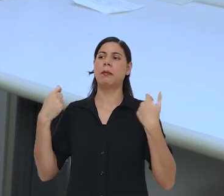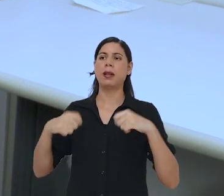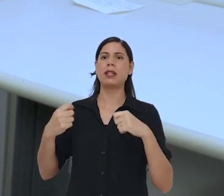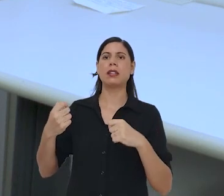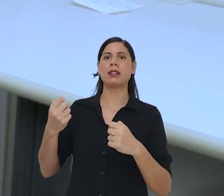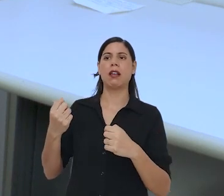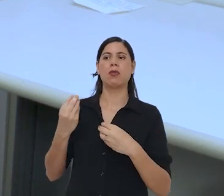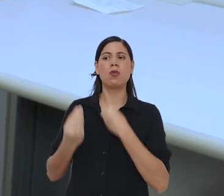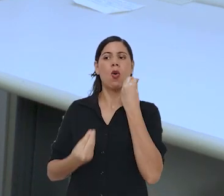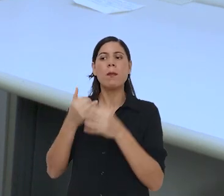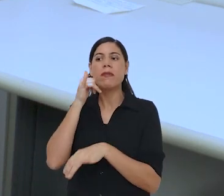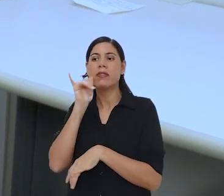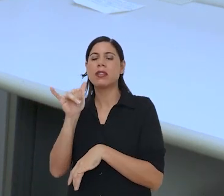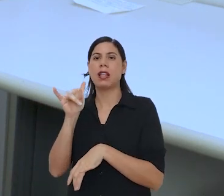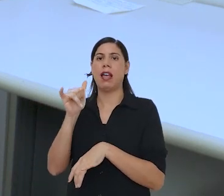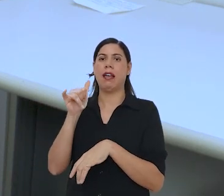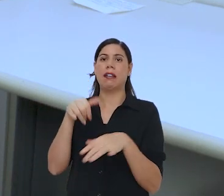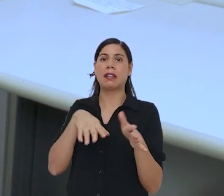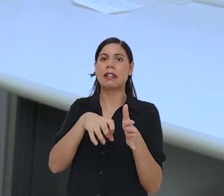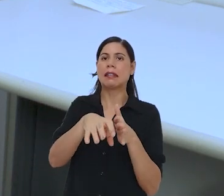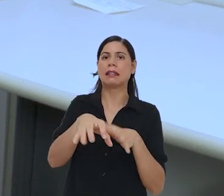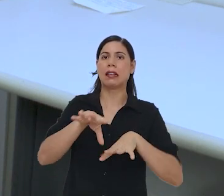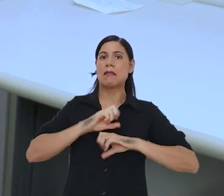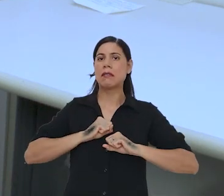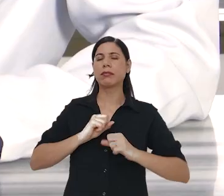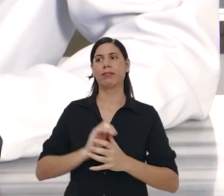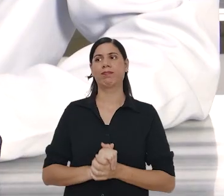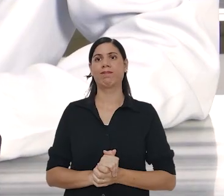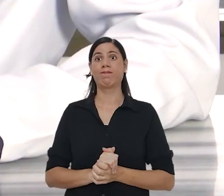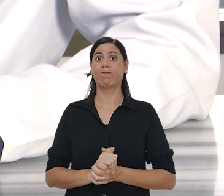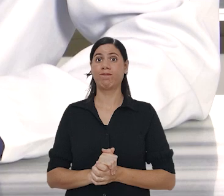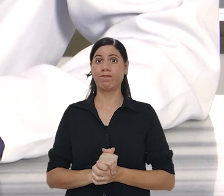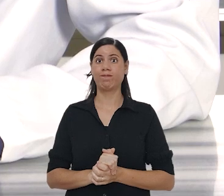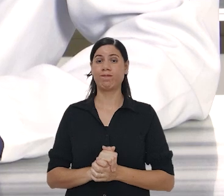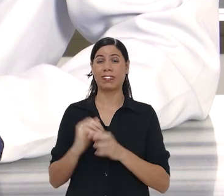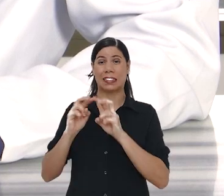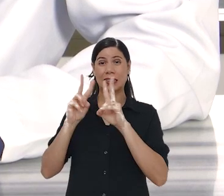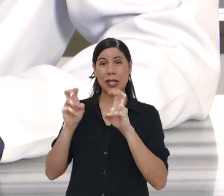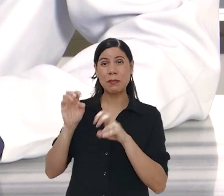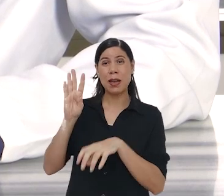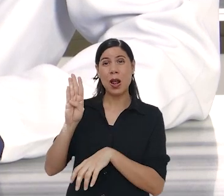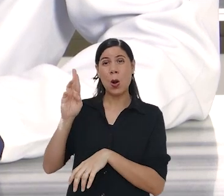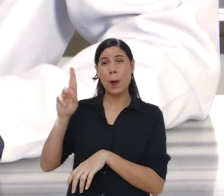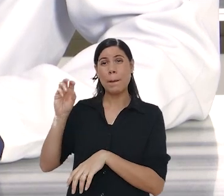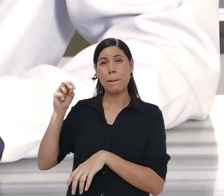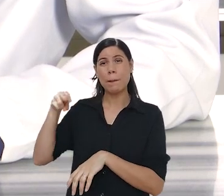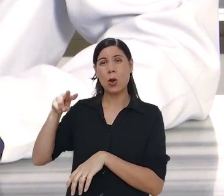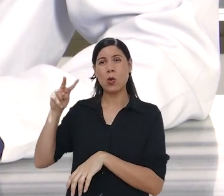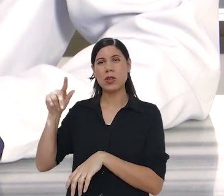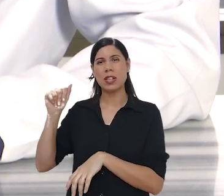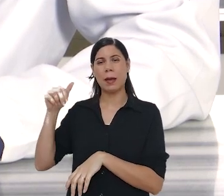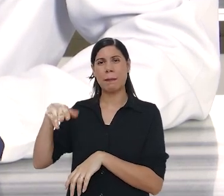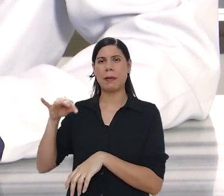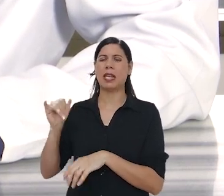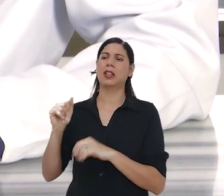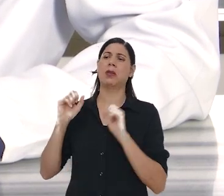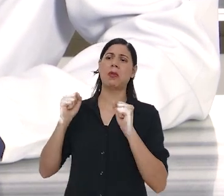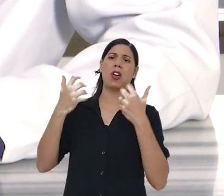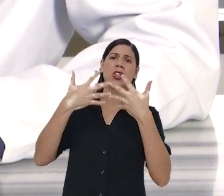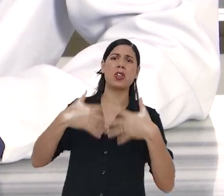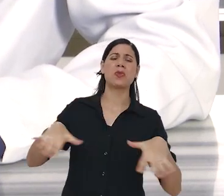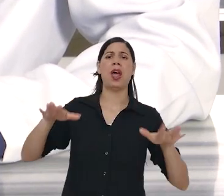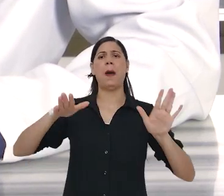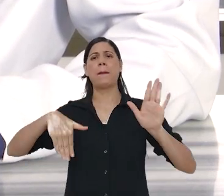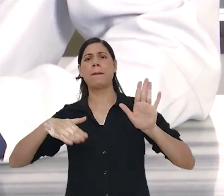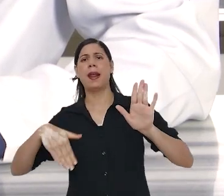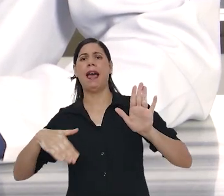cuidado específico para evitar esse problema? O bronzeamento, de forma geral, a exposição solar, mesmo natural, na